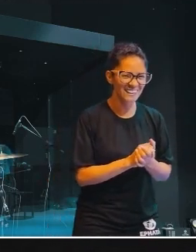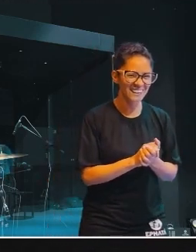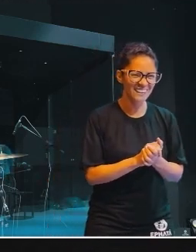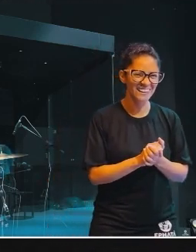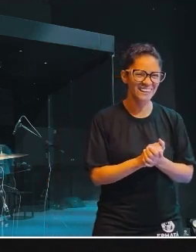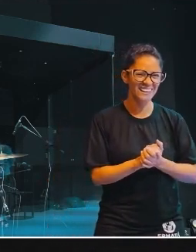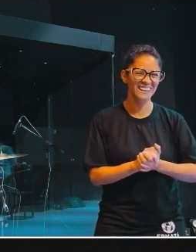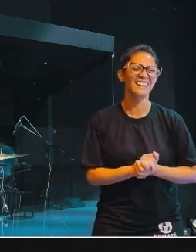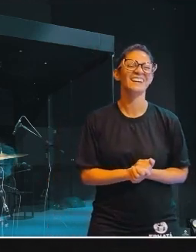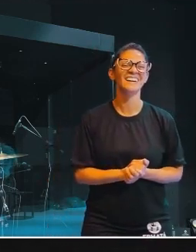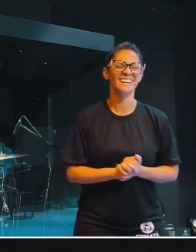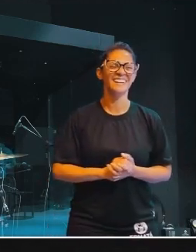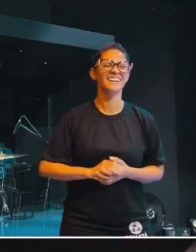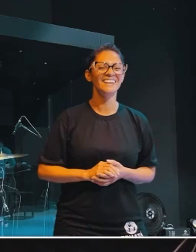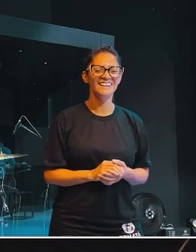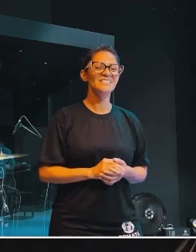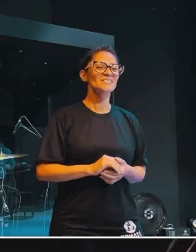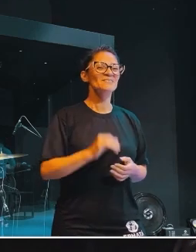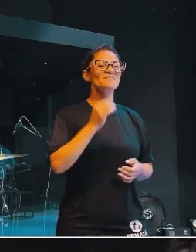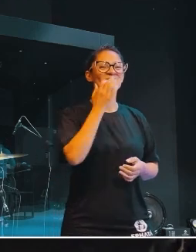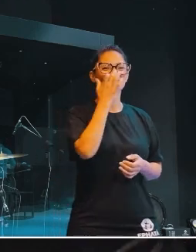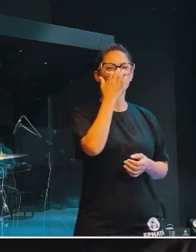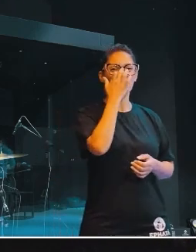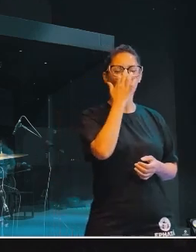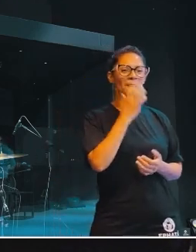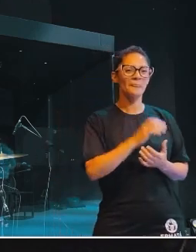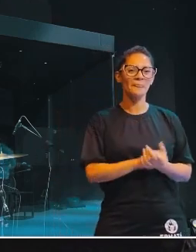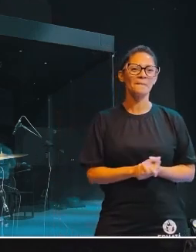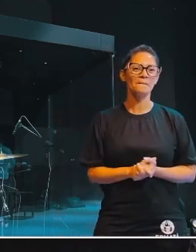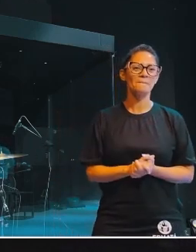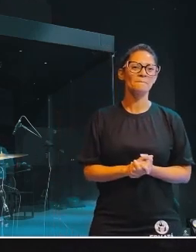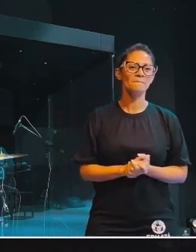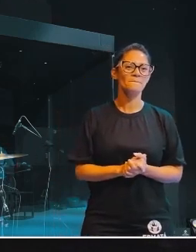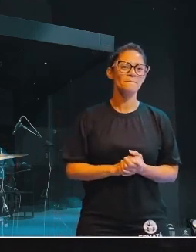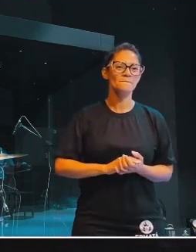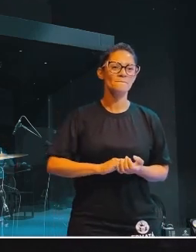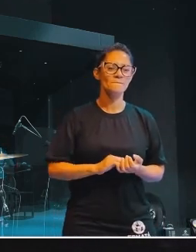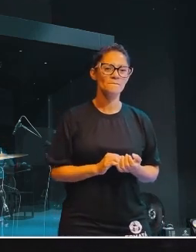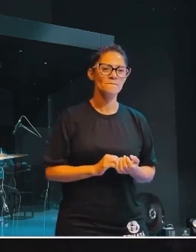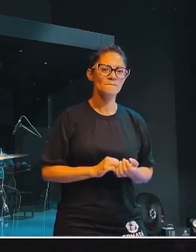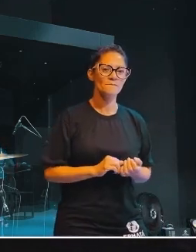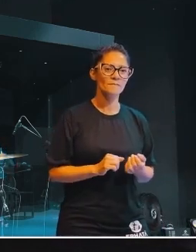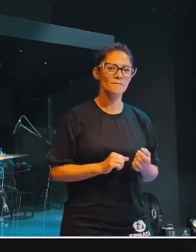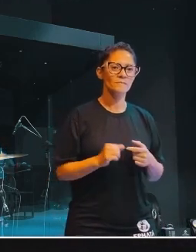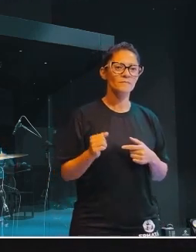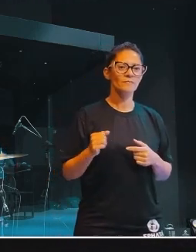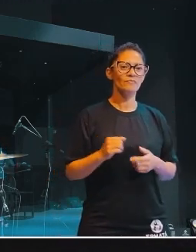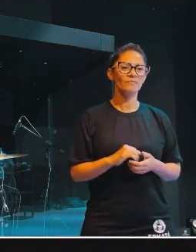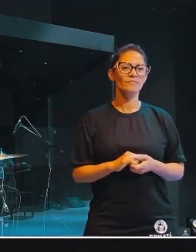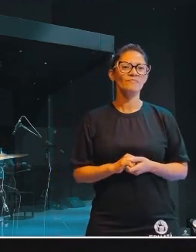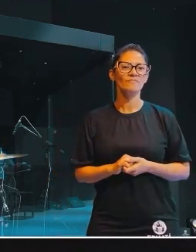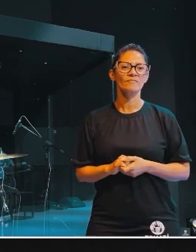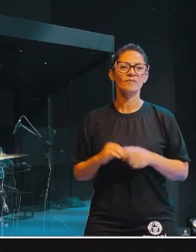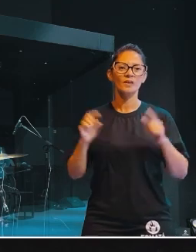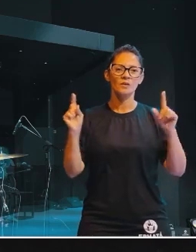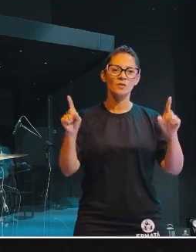principados e potestades, dominadores deste mundo tenebroso nas regiões